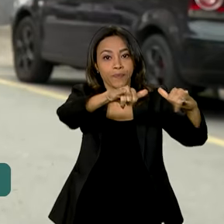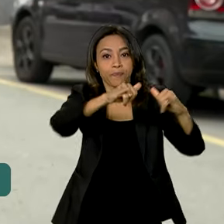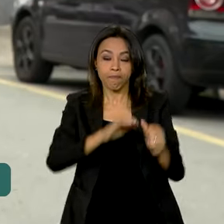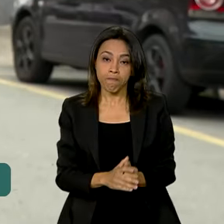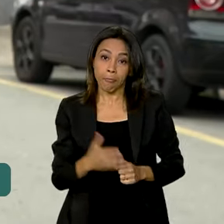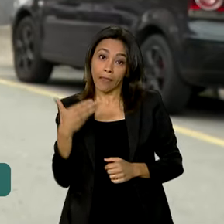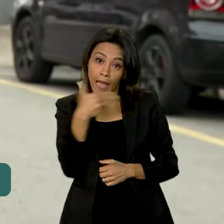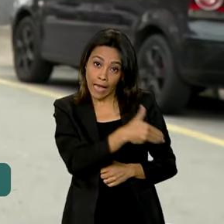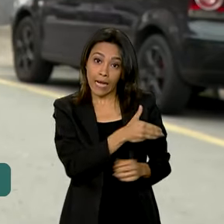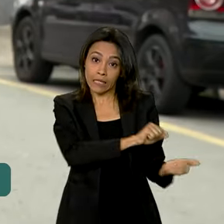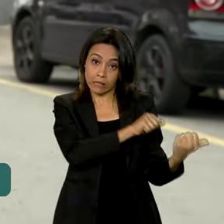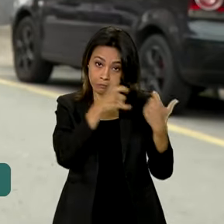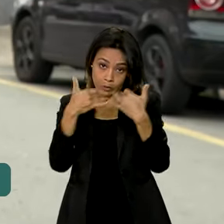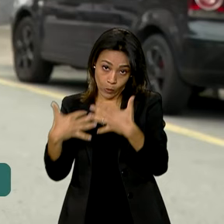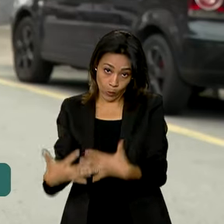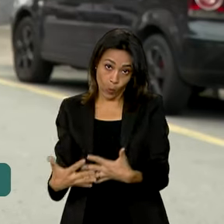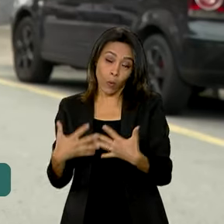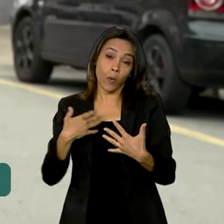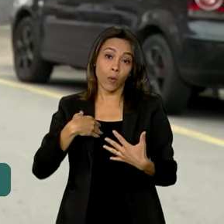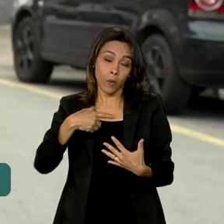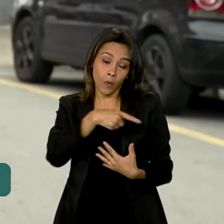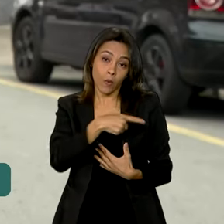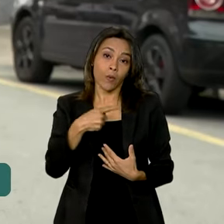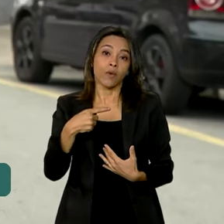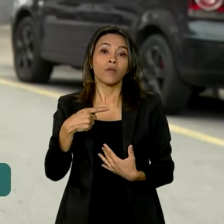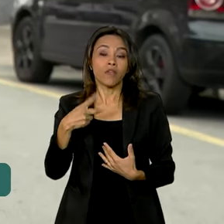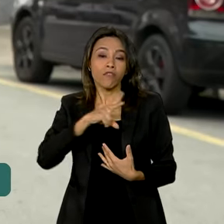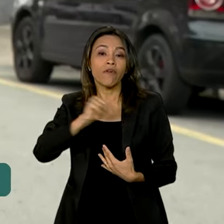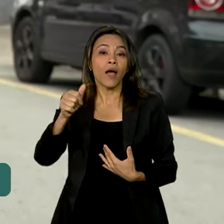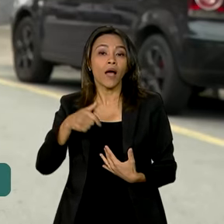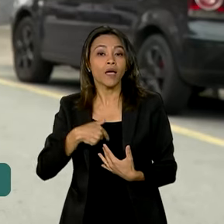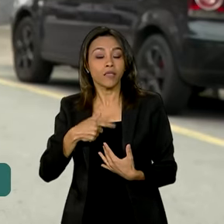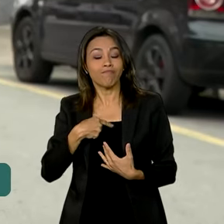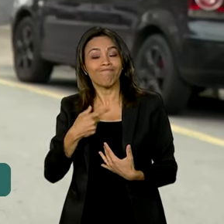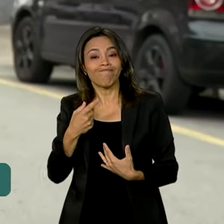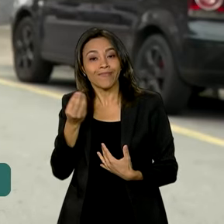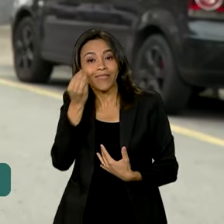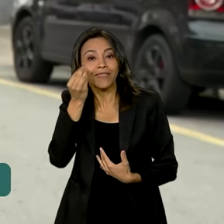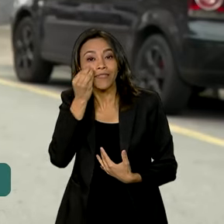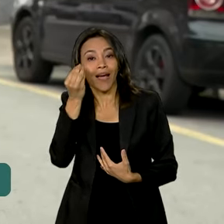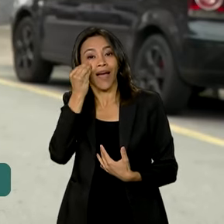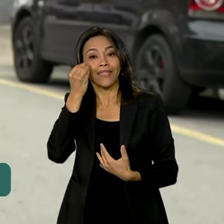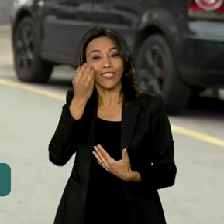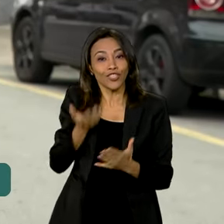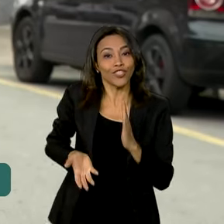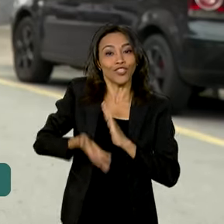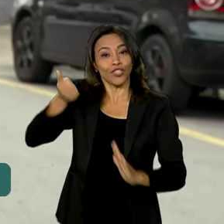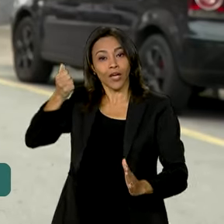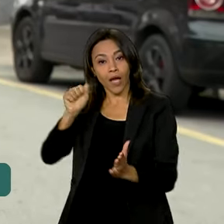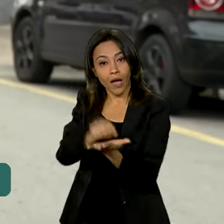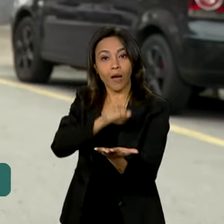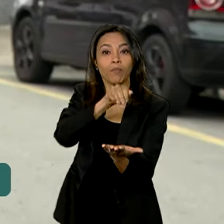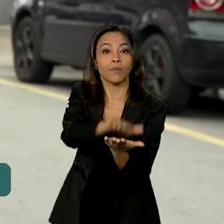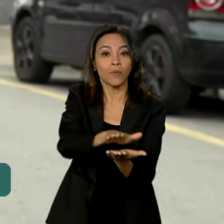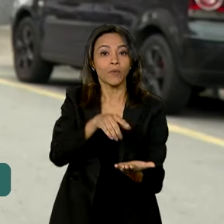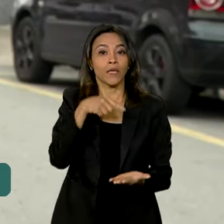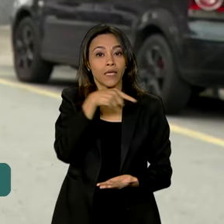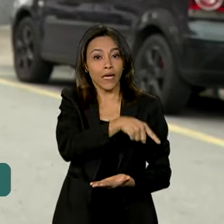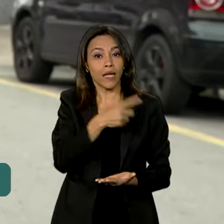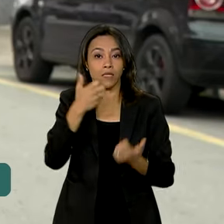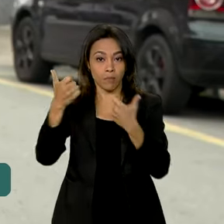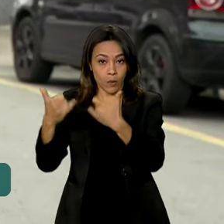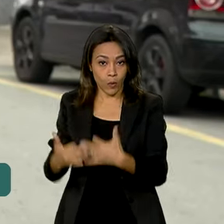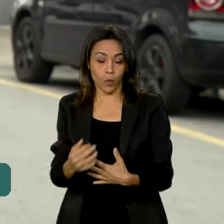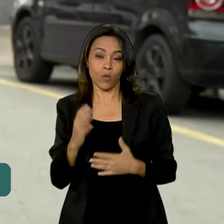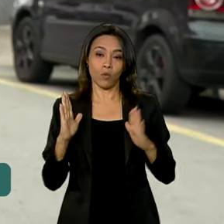São Paulo, disse que vai recorrer da multa e disse também que no prazo de 2 anos vai investir